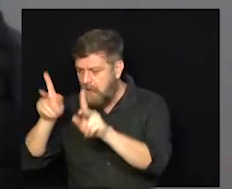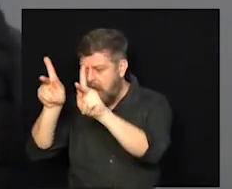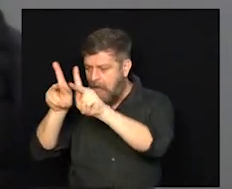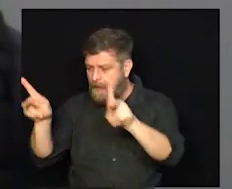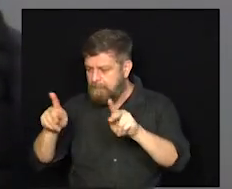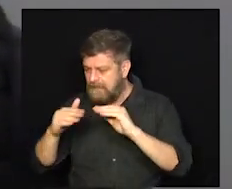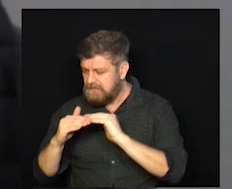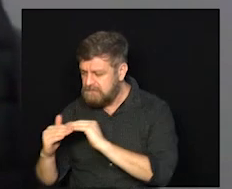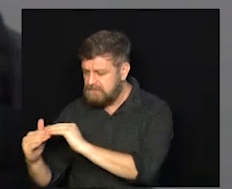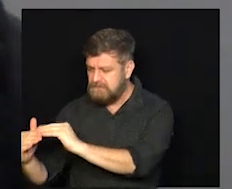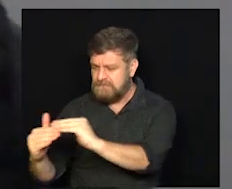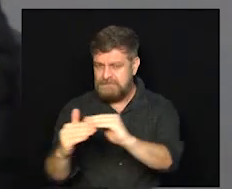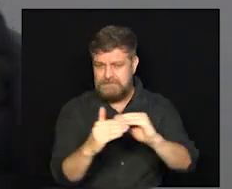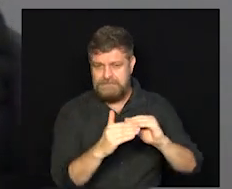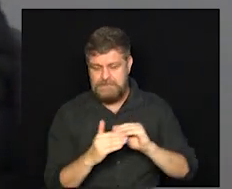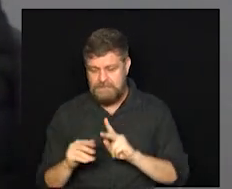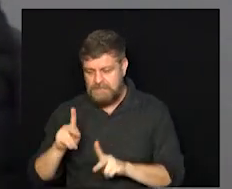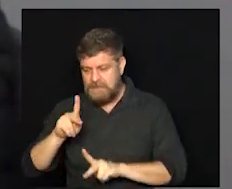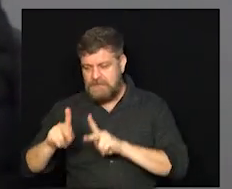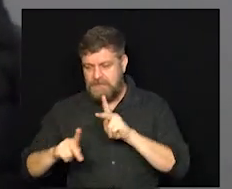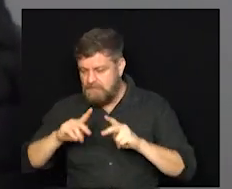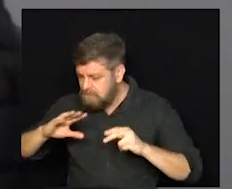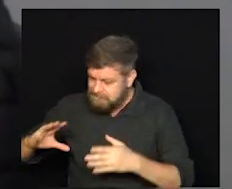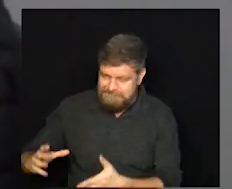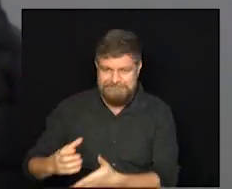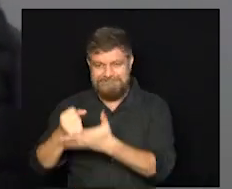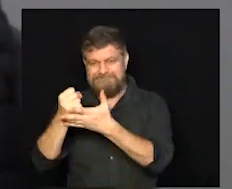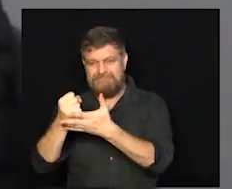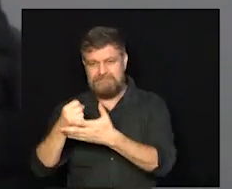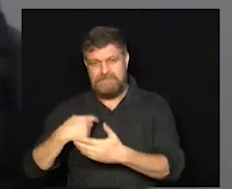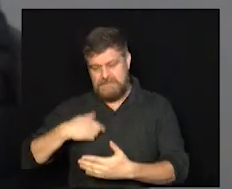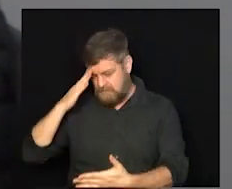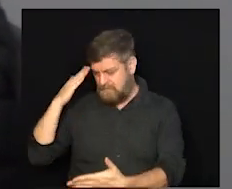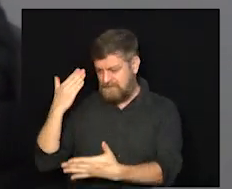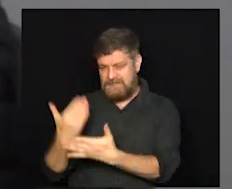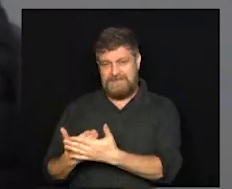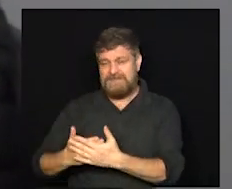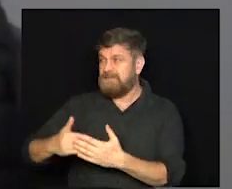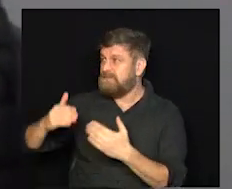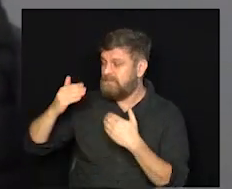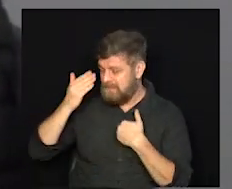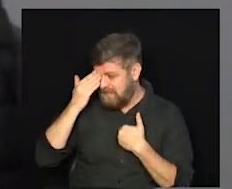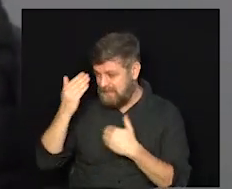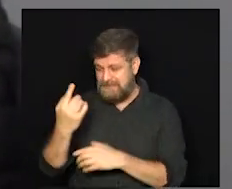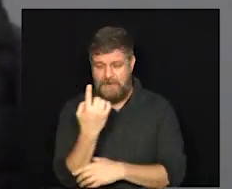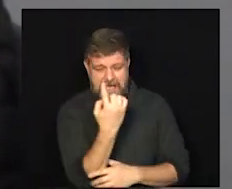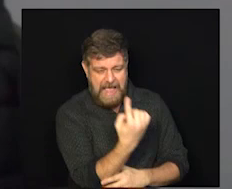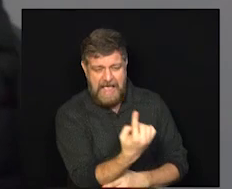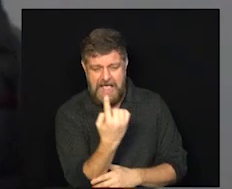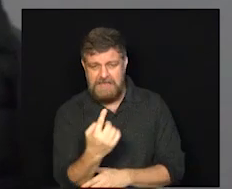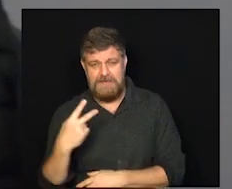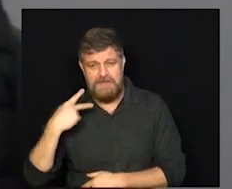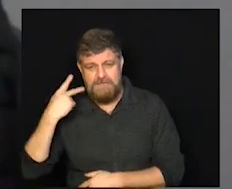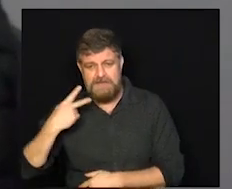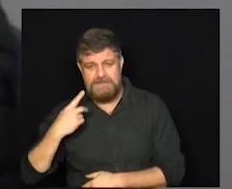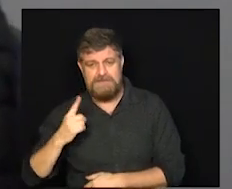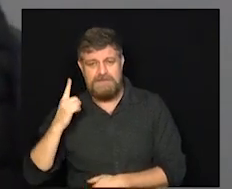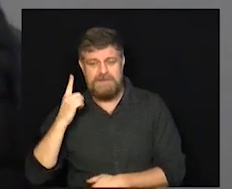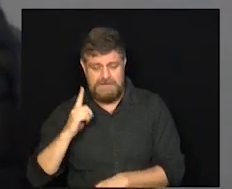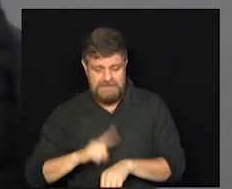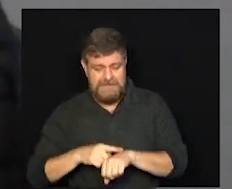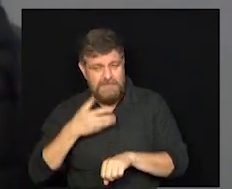e assim o povo ia crescendo e sendo salvo. É nisso que eu creio. Eu agradeço cada um dos vereadores aí que dispuseram desse